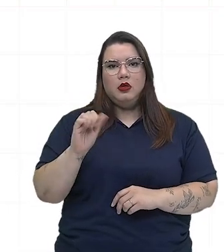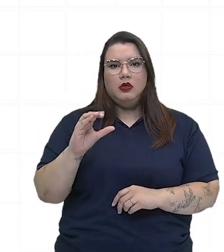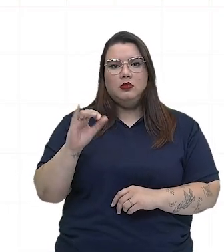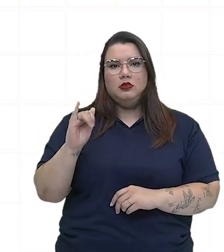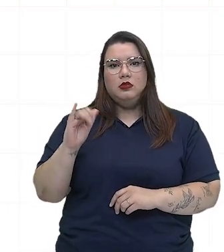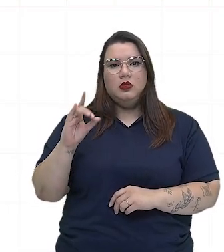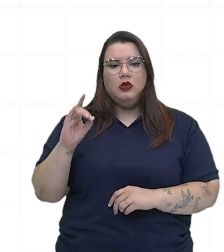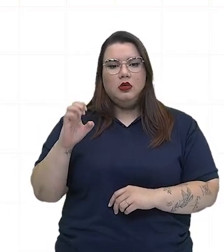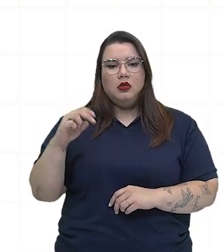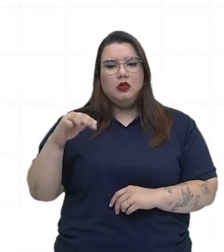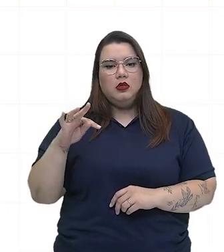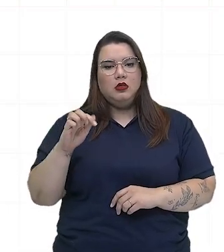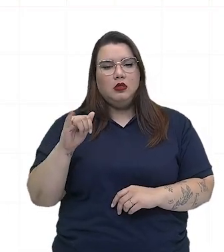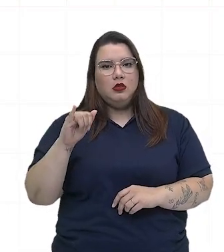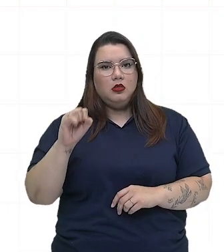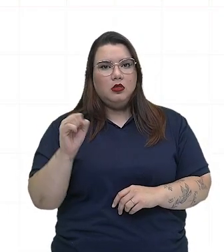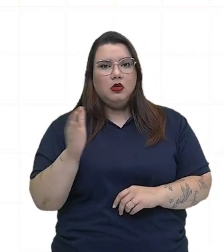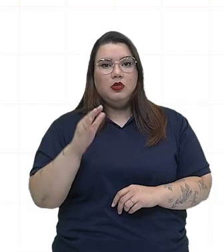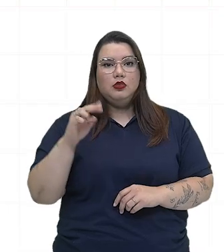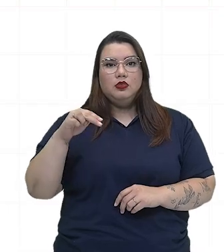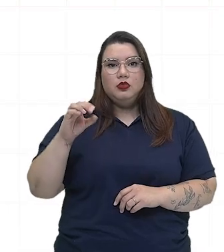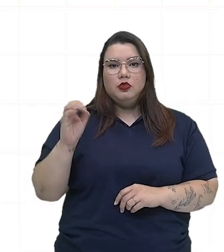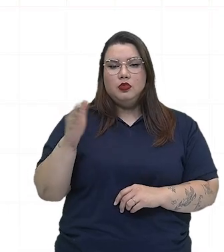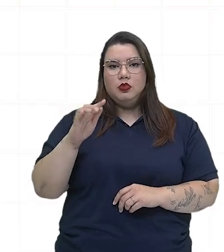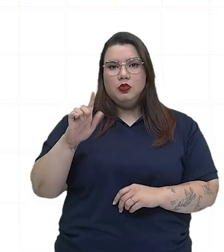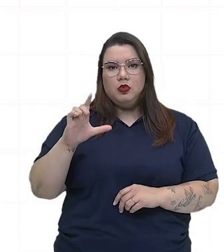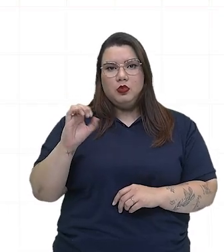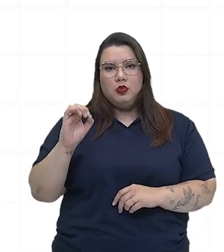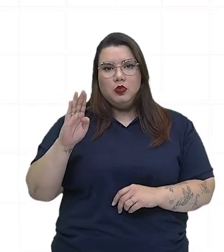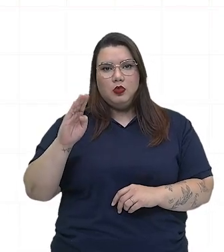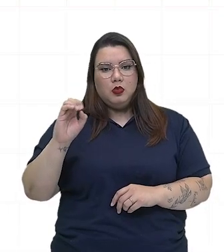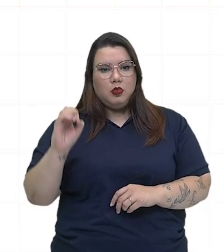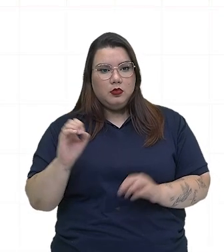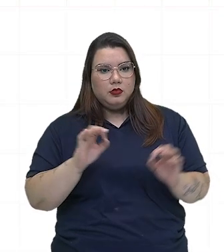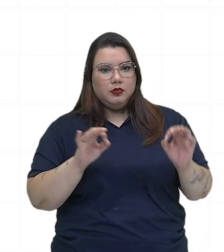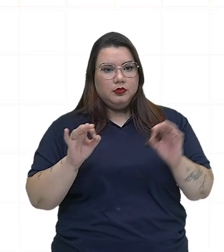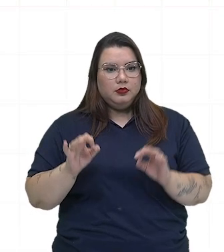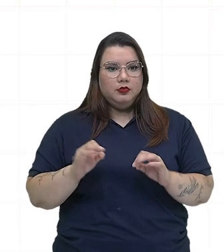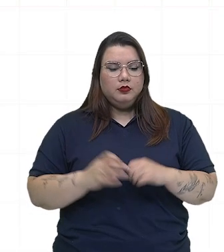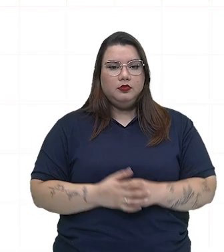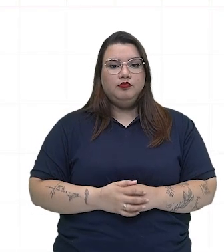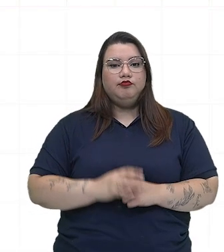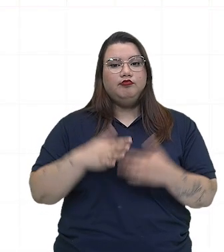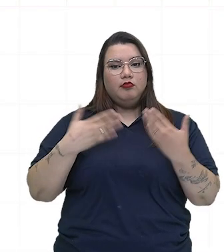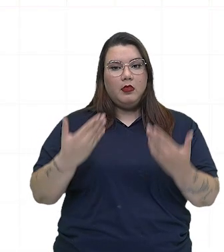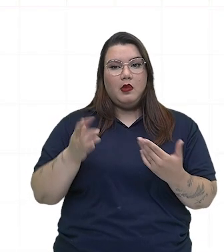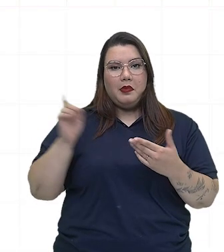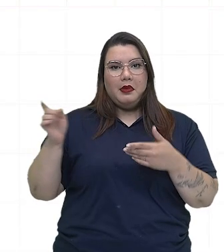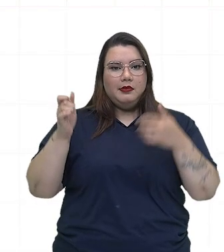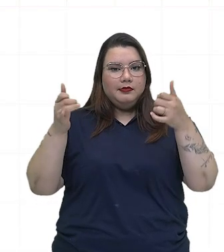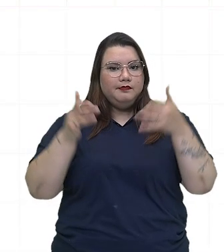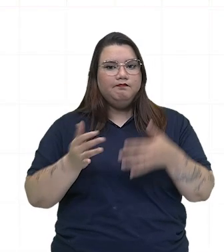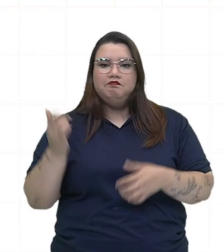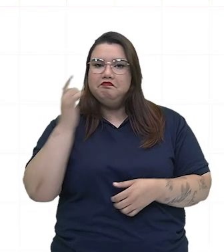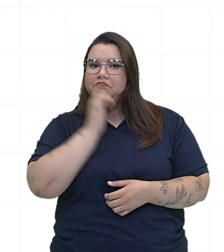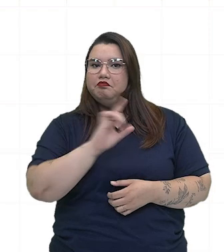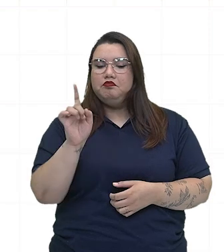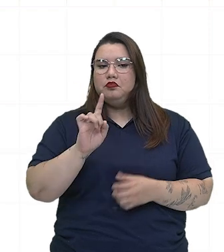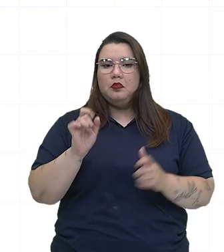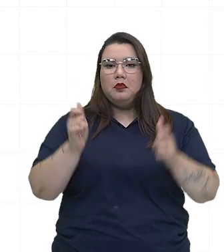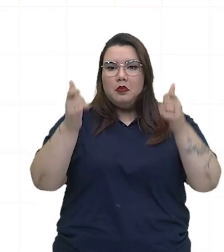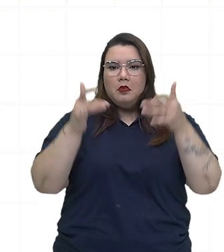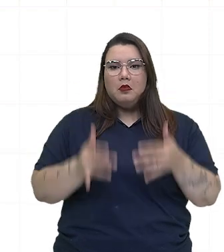forçar o movimento dos continentes sobre os oceanos. Então, Wegener, ele não conseguia